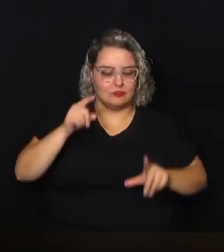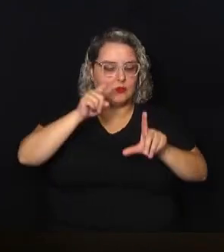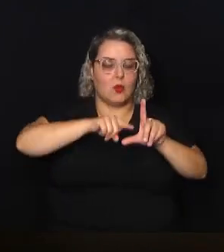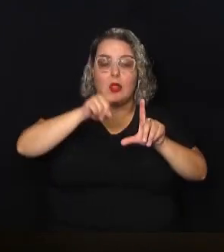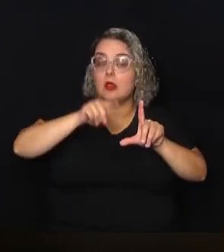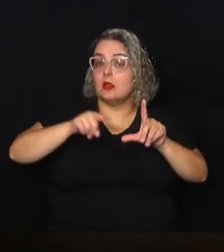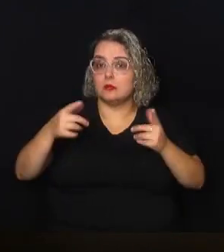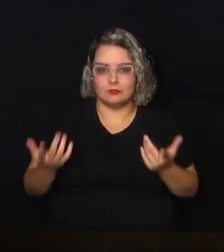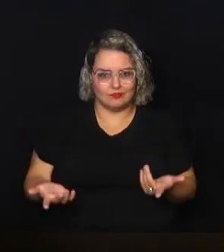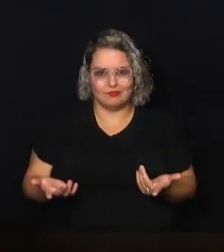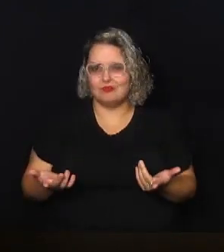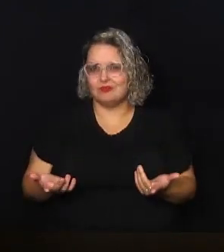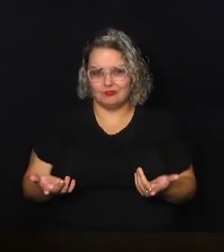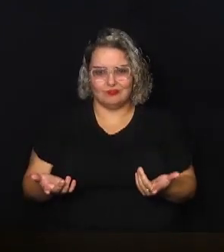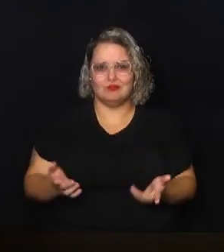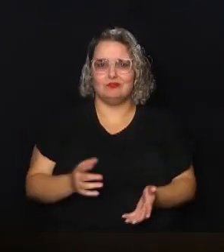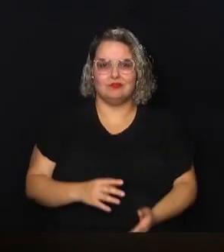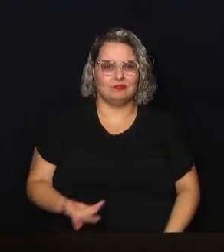cidade índices